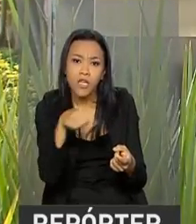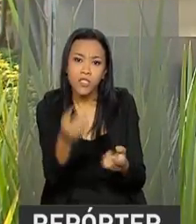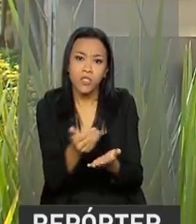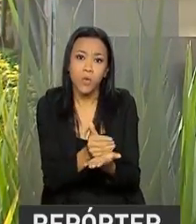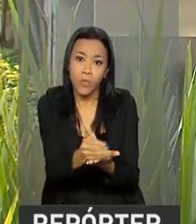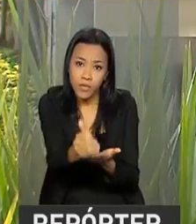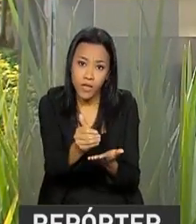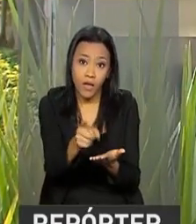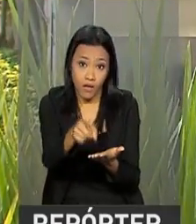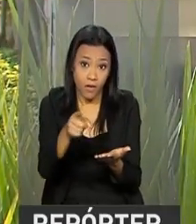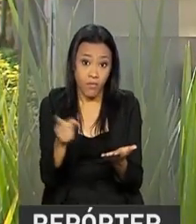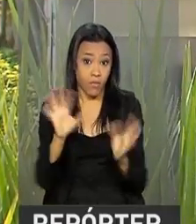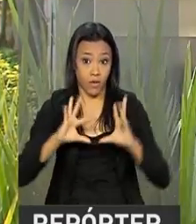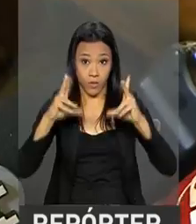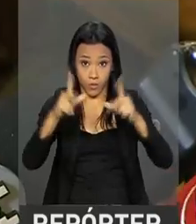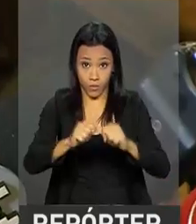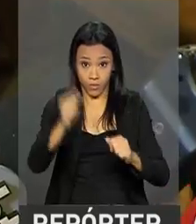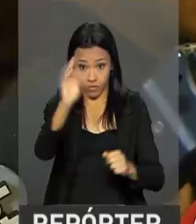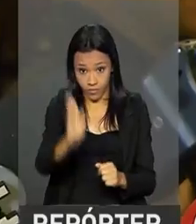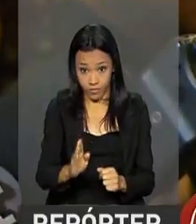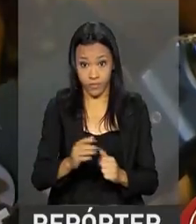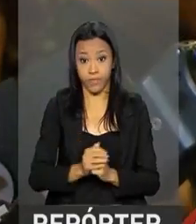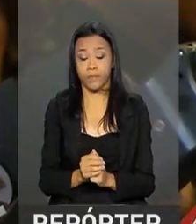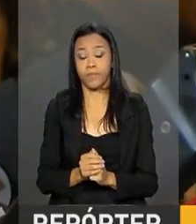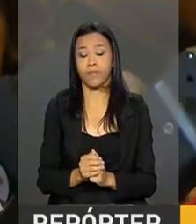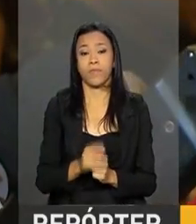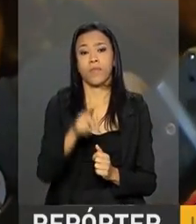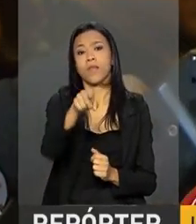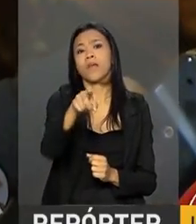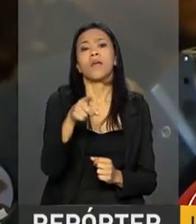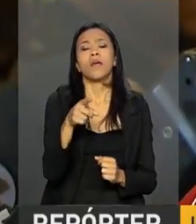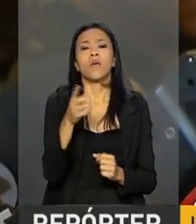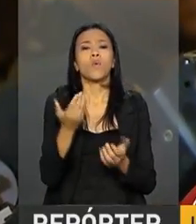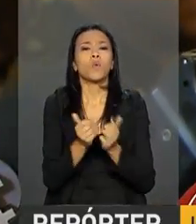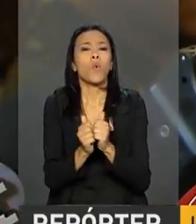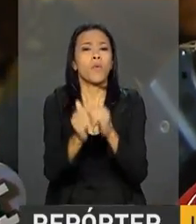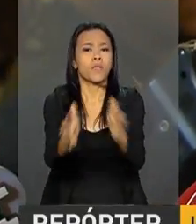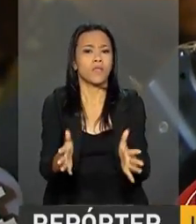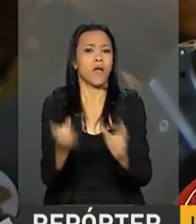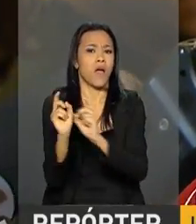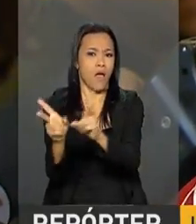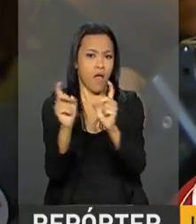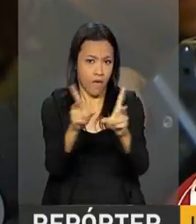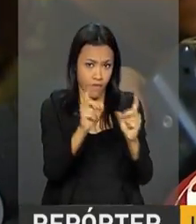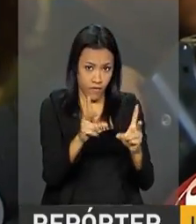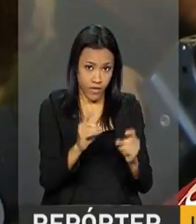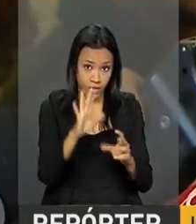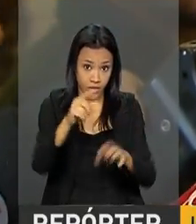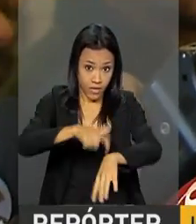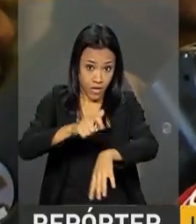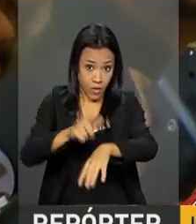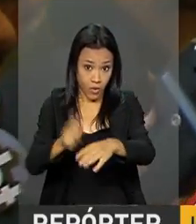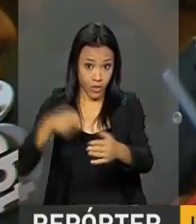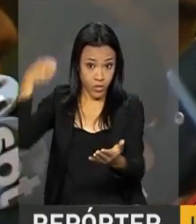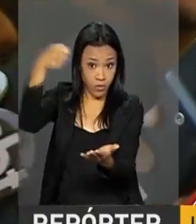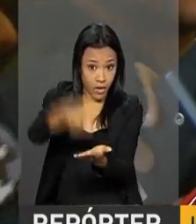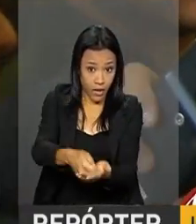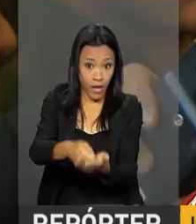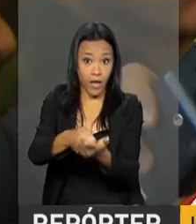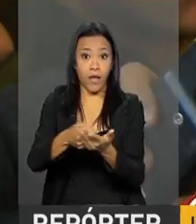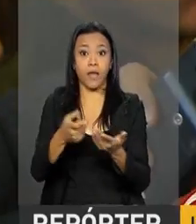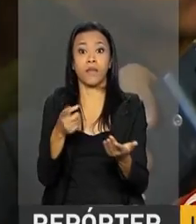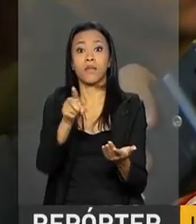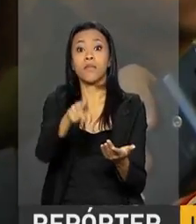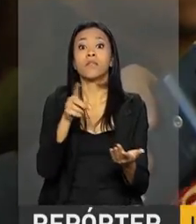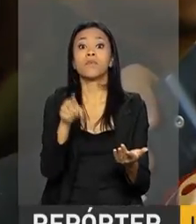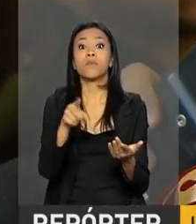começarem a valer para todo o país. Quando as empresas operarem com o comércio exterior, na hora de pagar seus tributos, pagar o